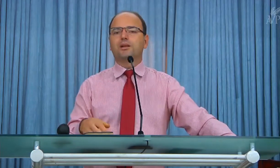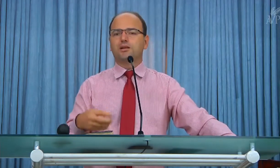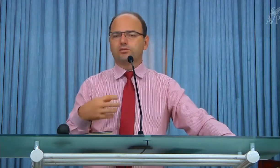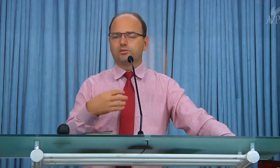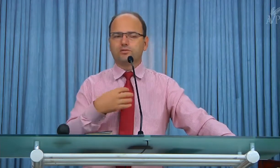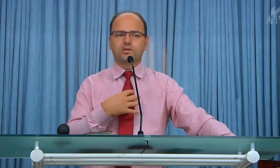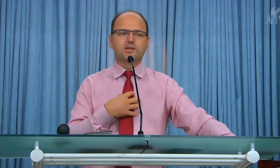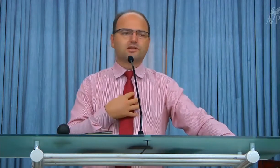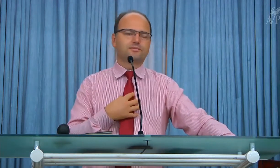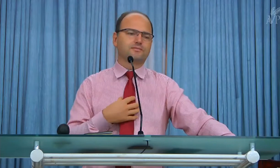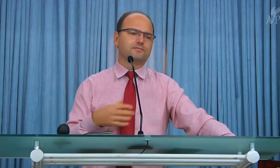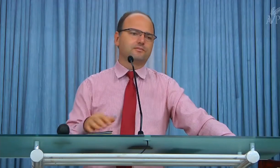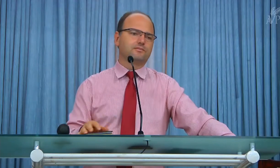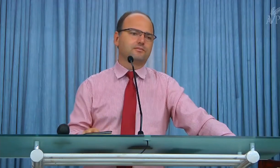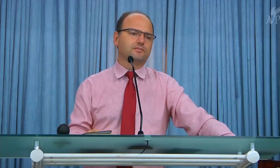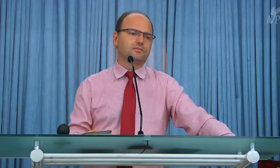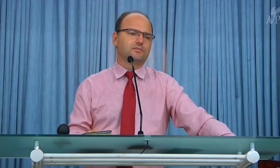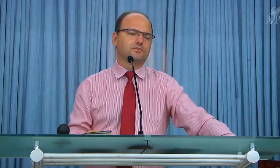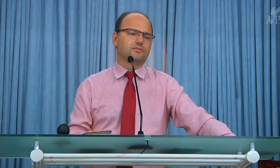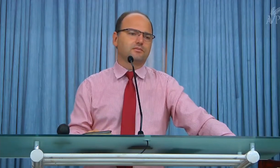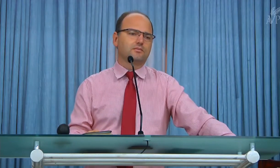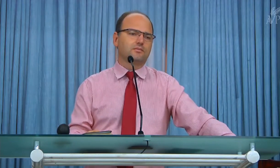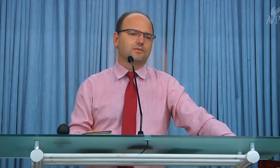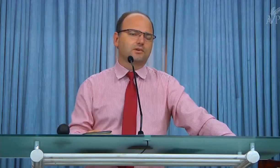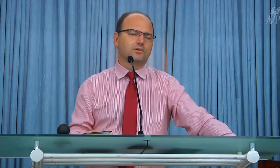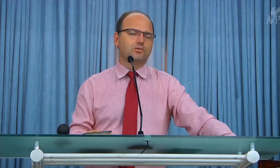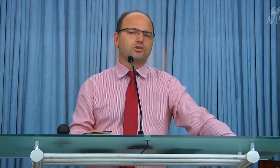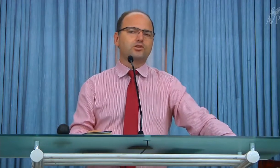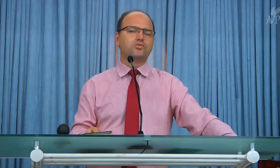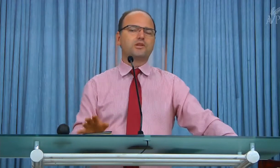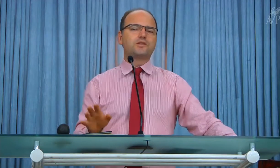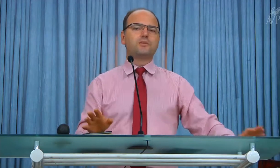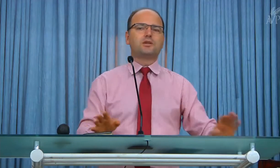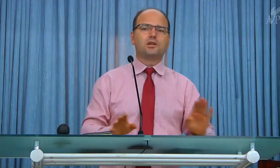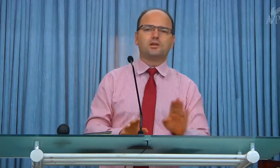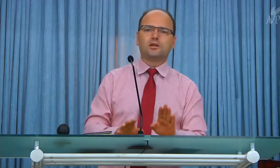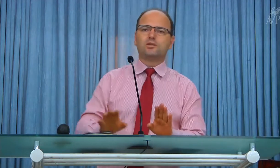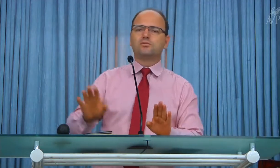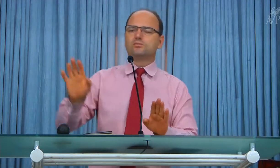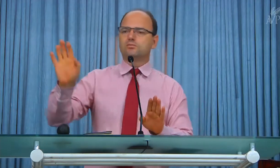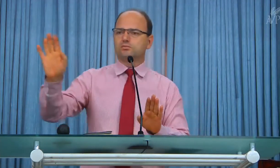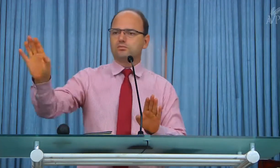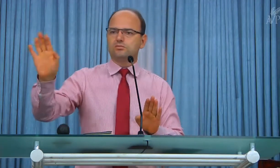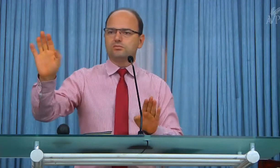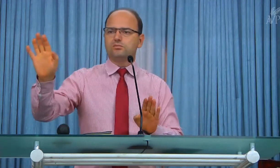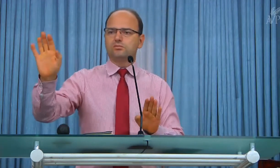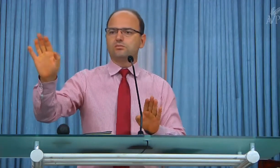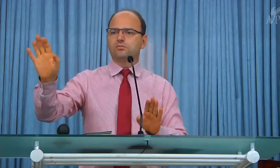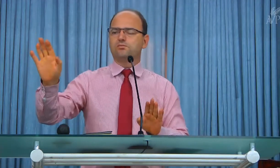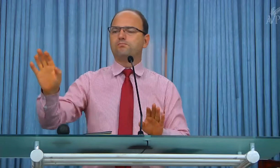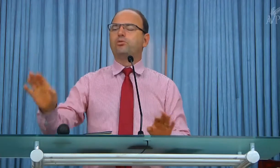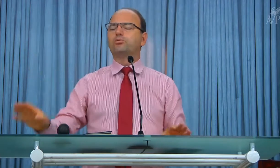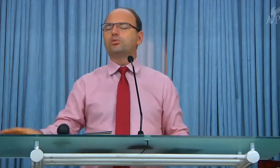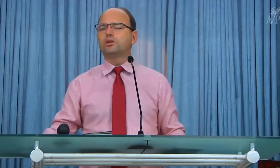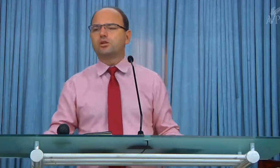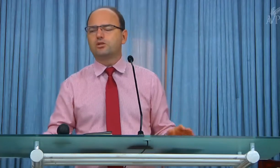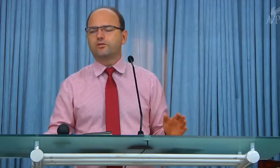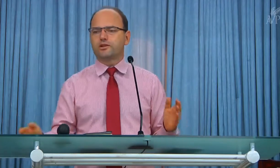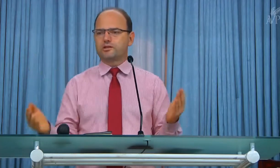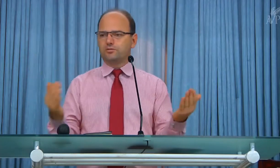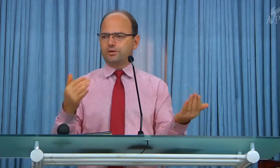olhe para dentro de você É como diz um exame tem que ter um o